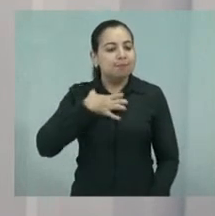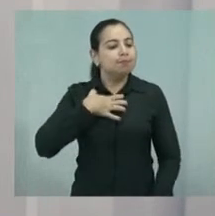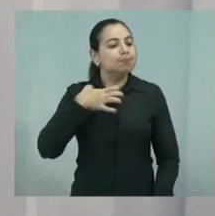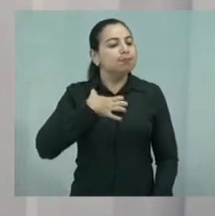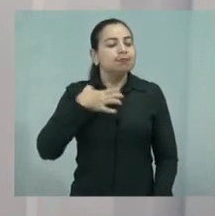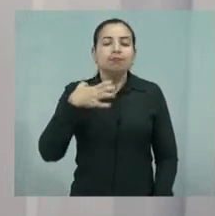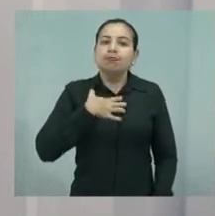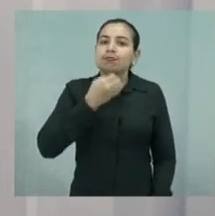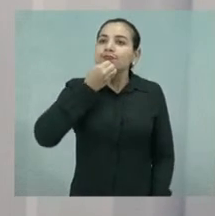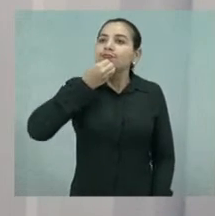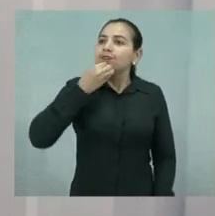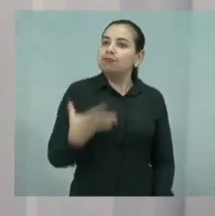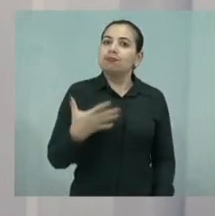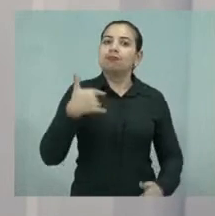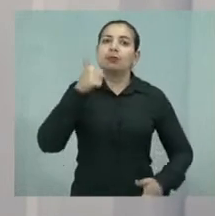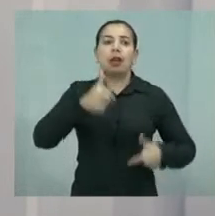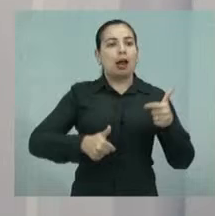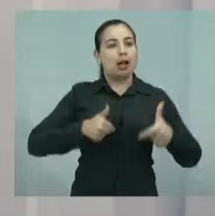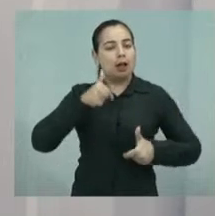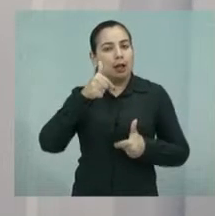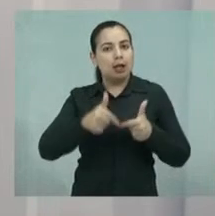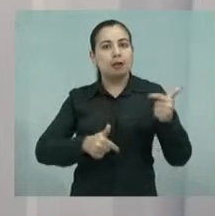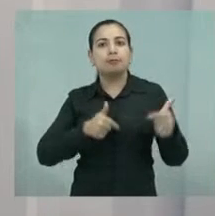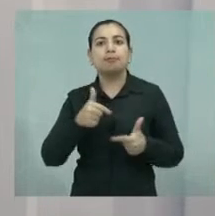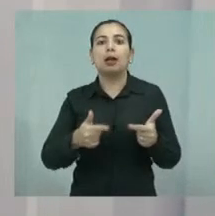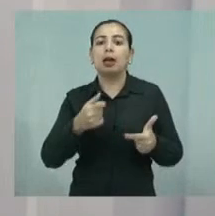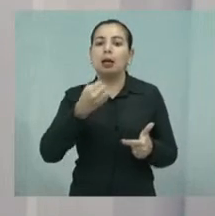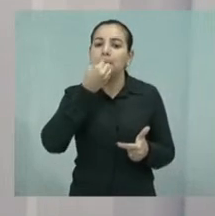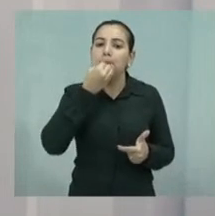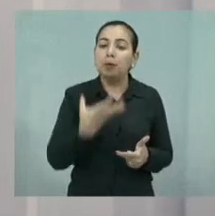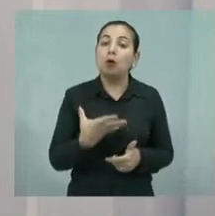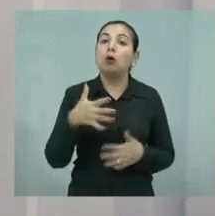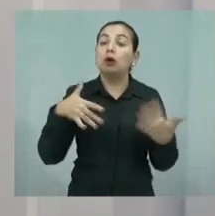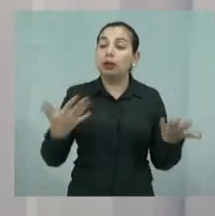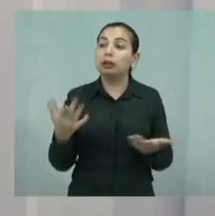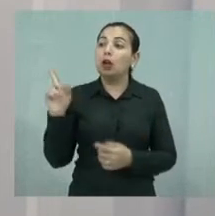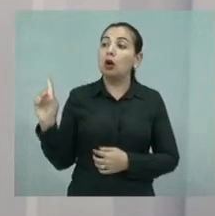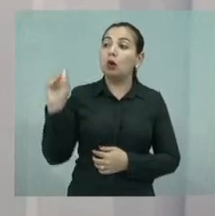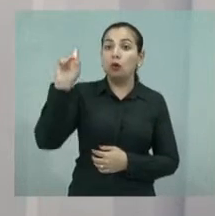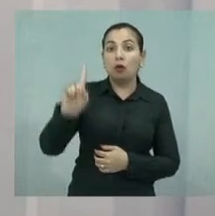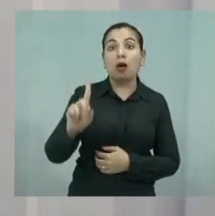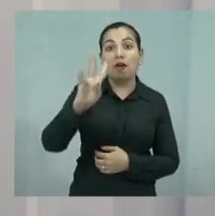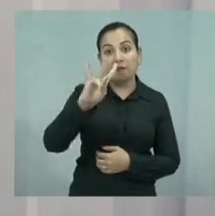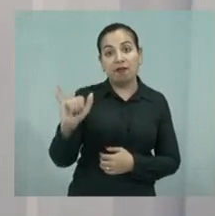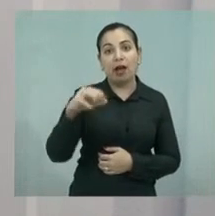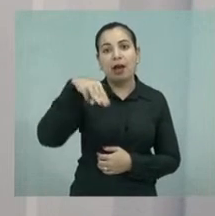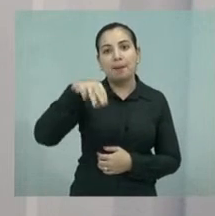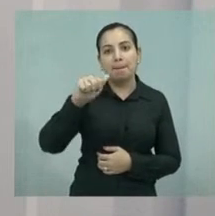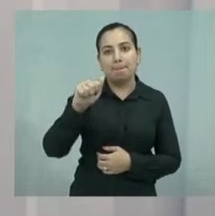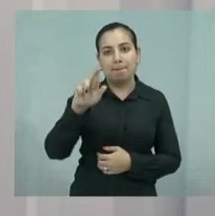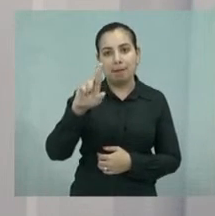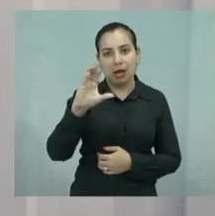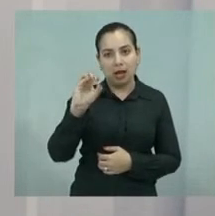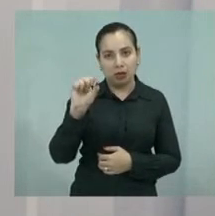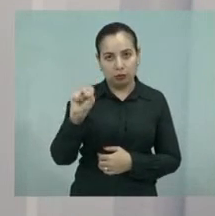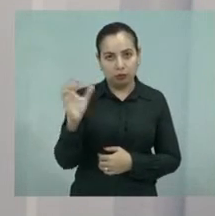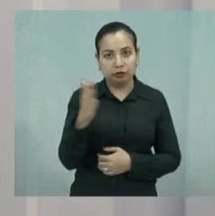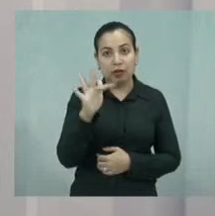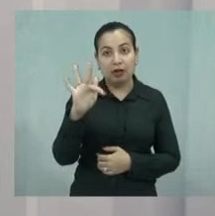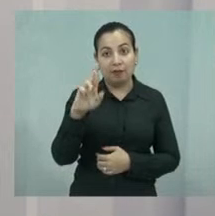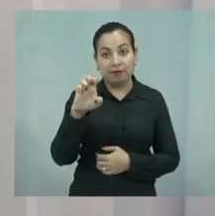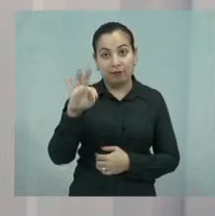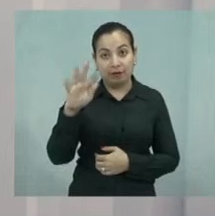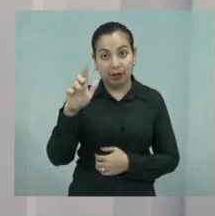como agente público, e que é o Marcos Freitas, uma pessoa já conhecida internacionalmente. Então ele vai versar sobre esse tema